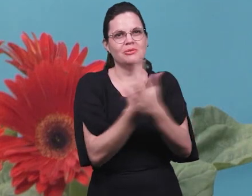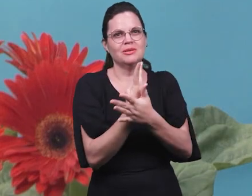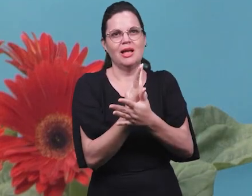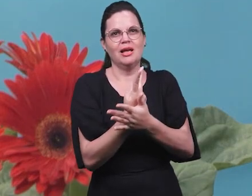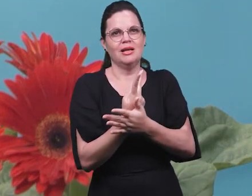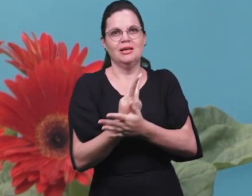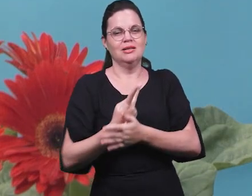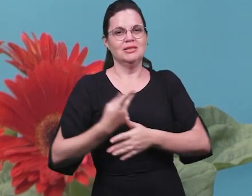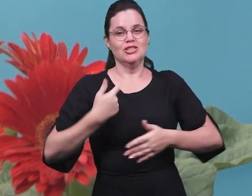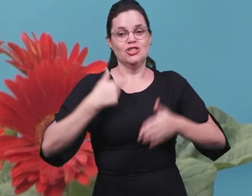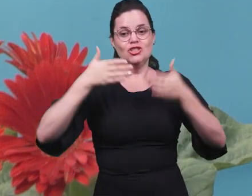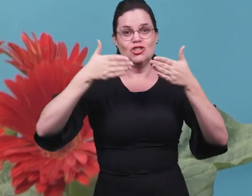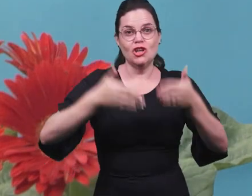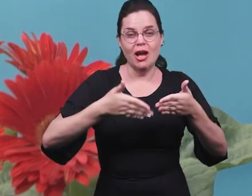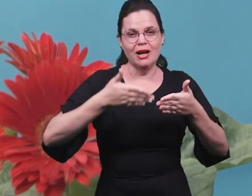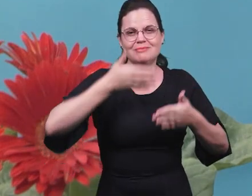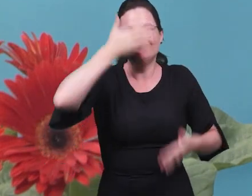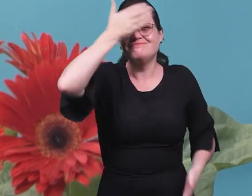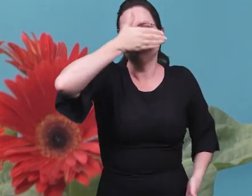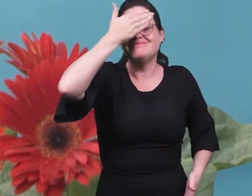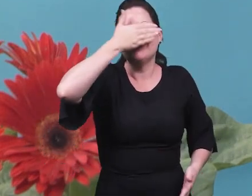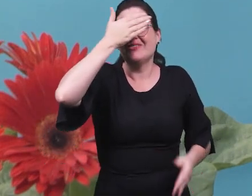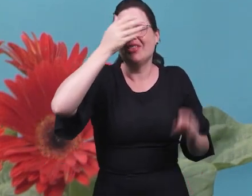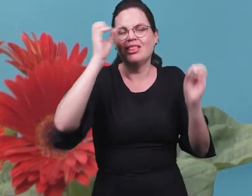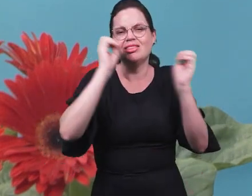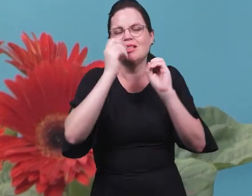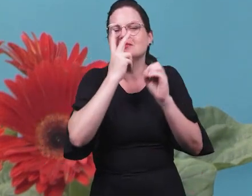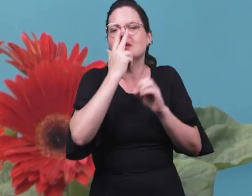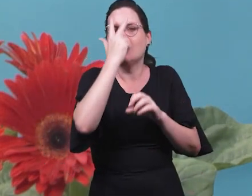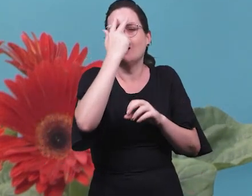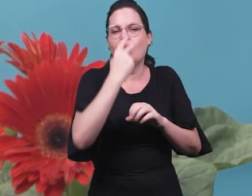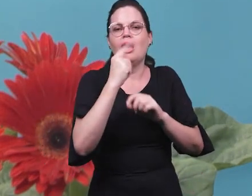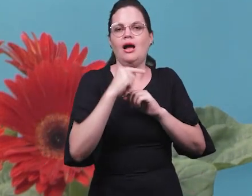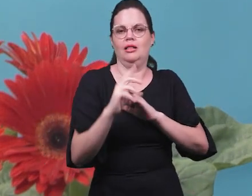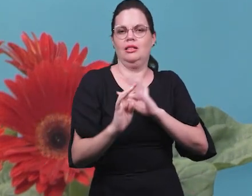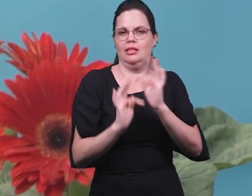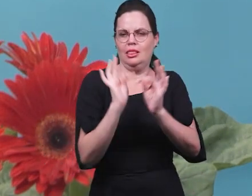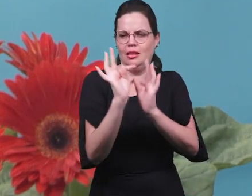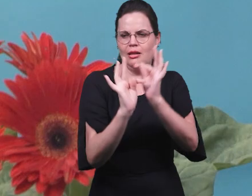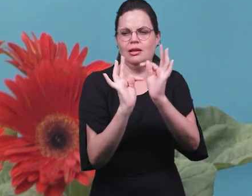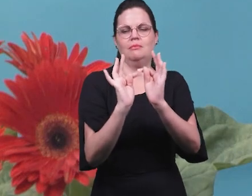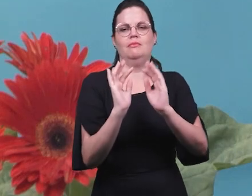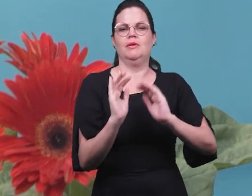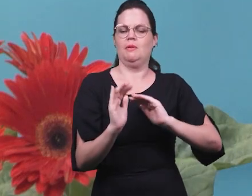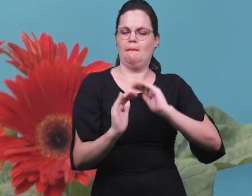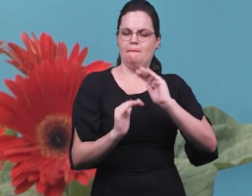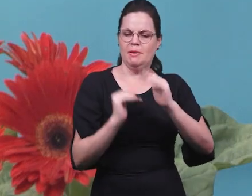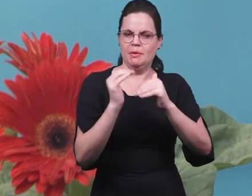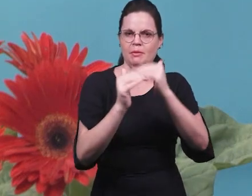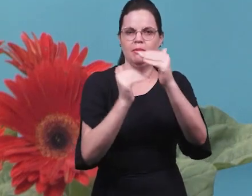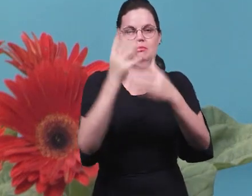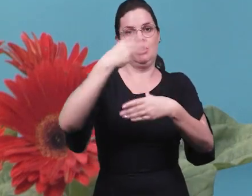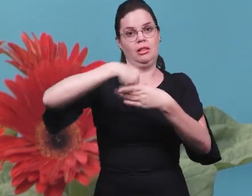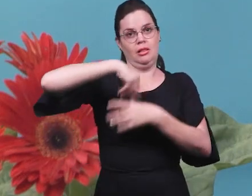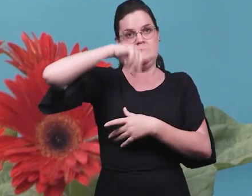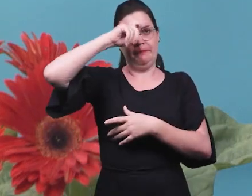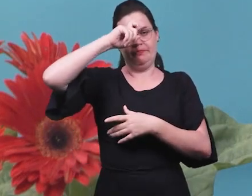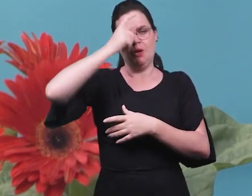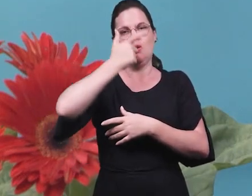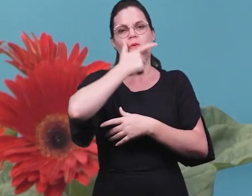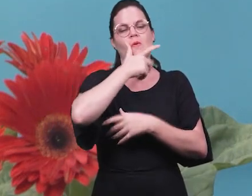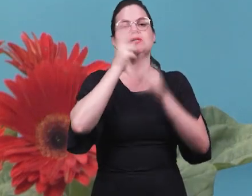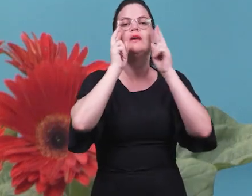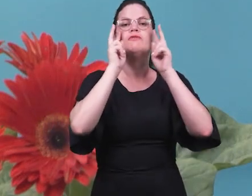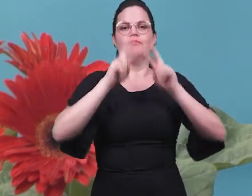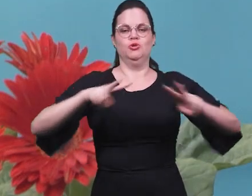às vezes, chega até sem enxergar nada. E à medida que você vai tratando ele, isso daí é em âmbito hospitalar, ele recupera essa